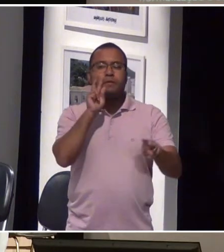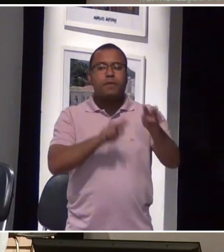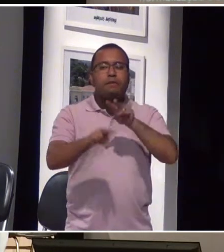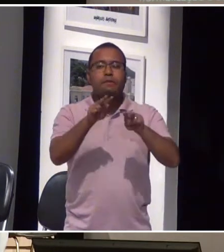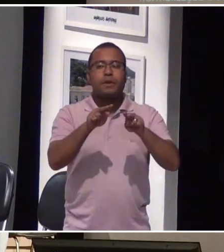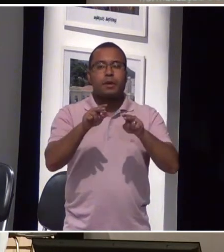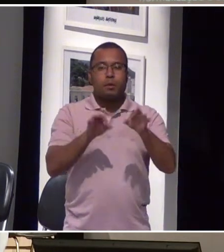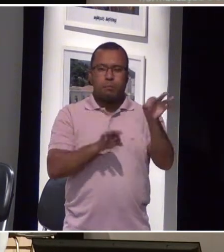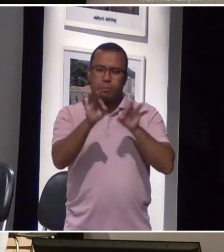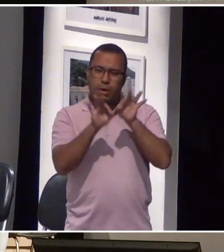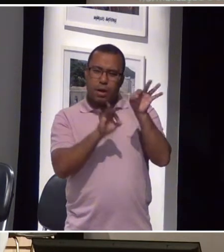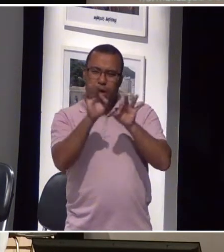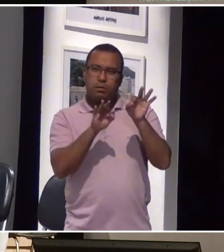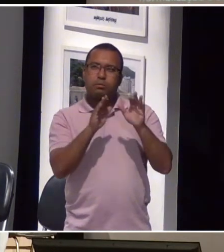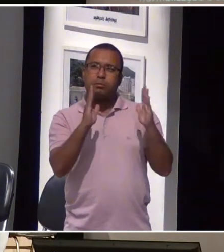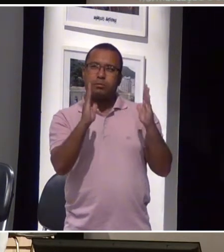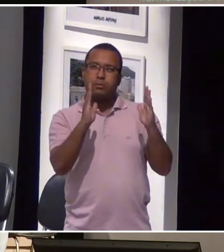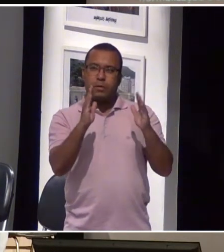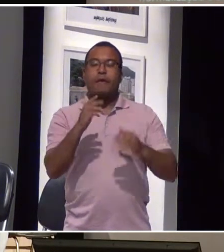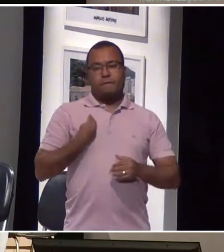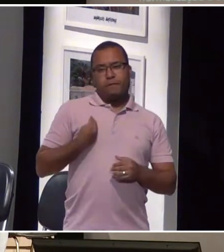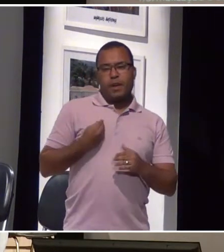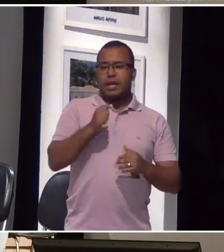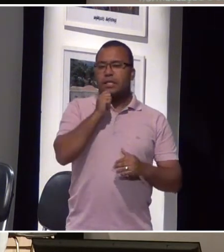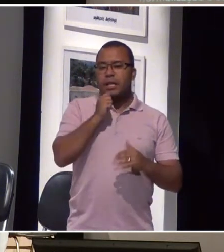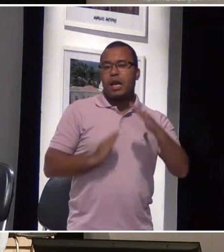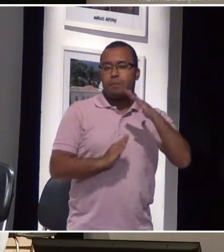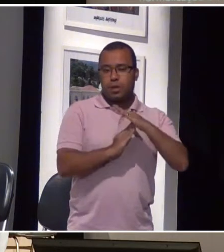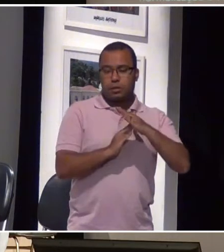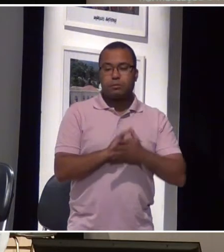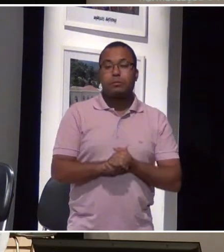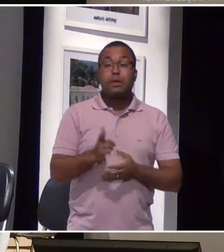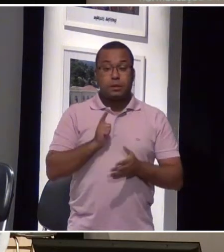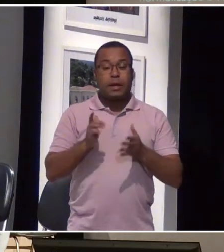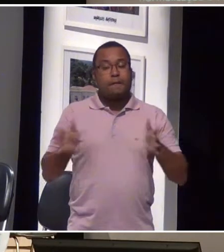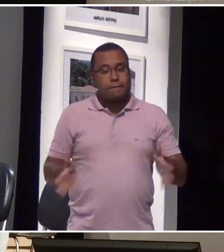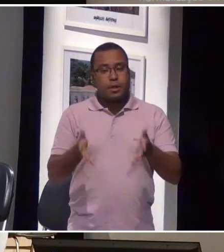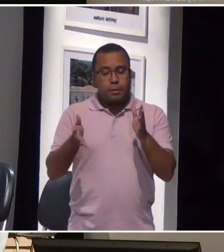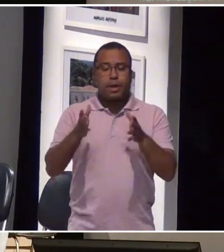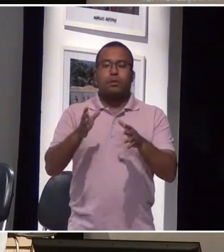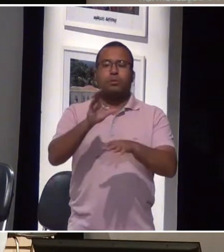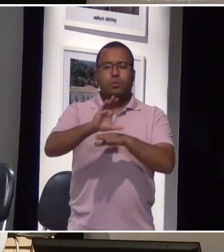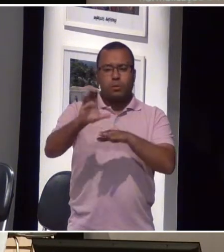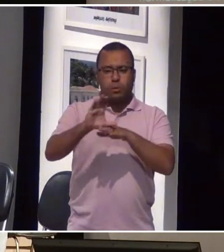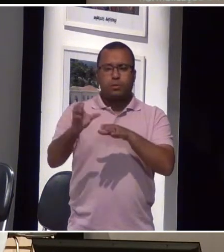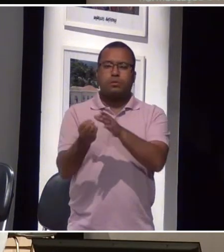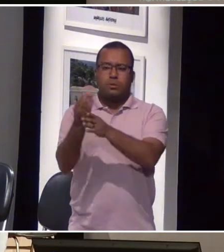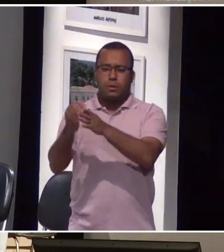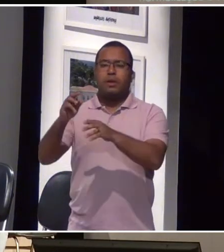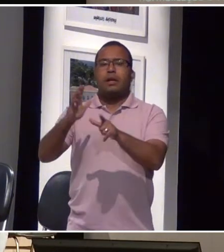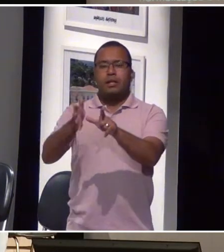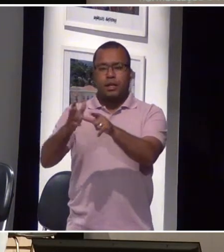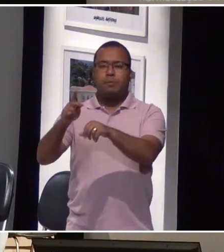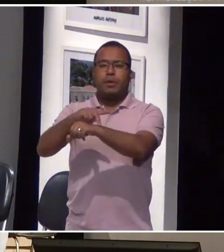ver assim, no plano no Viver Sem Limites, por exemplo, tem ali um investimento em cursos de letras libras,